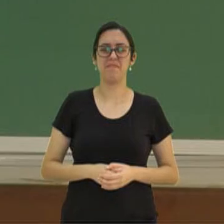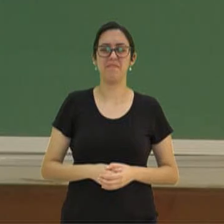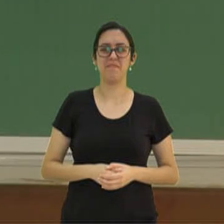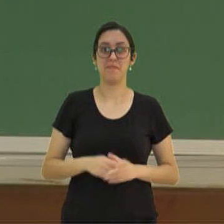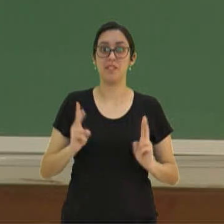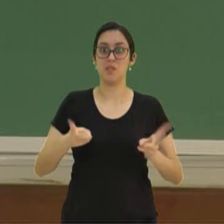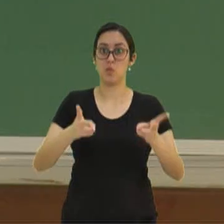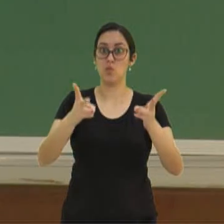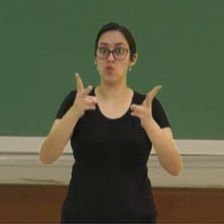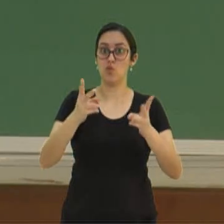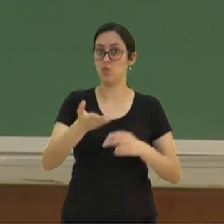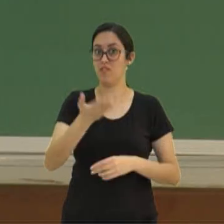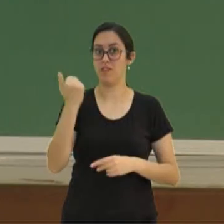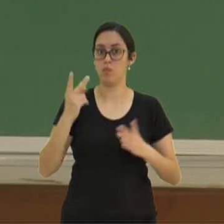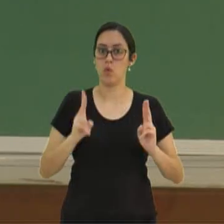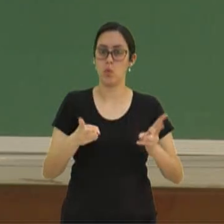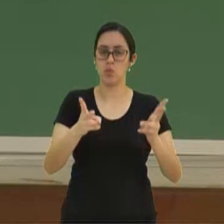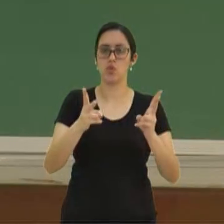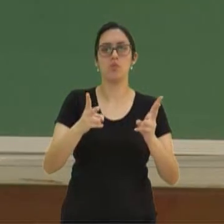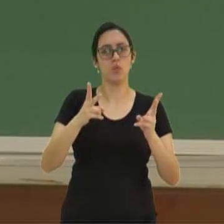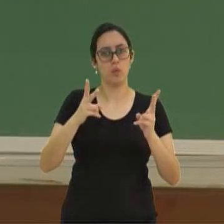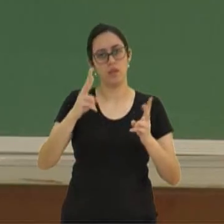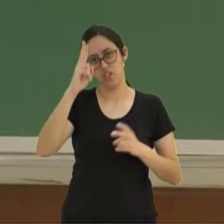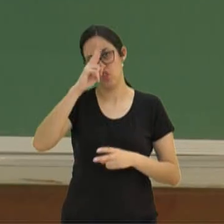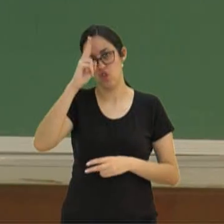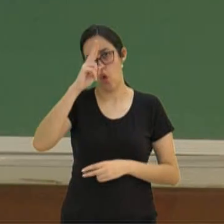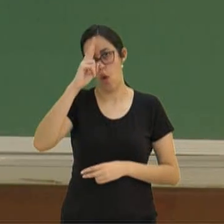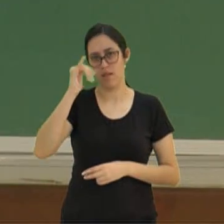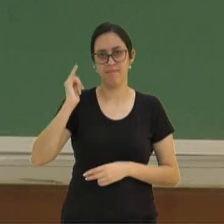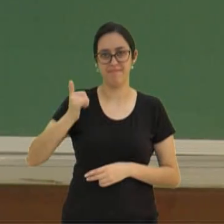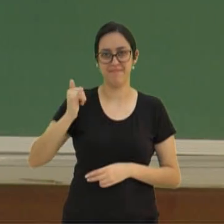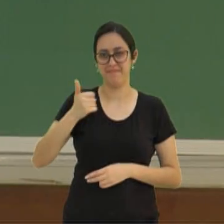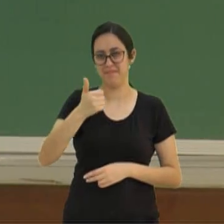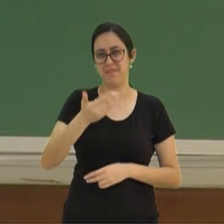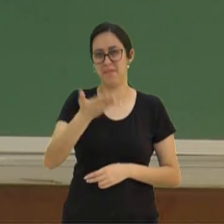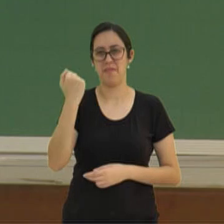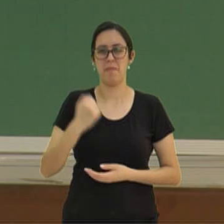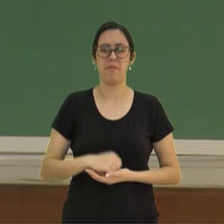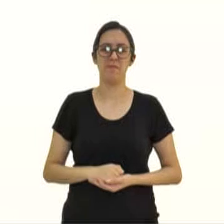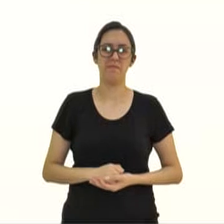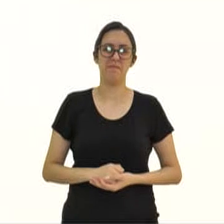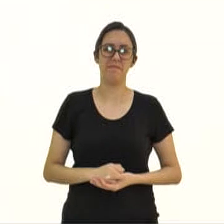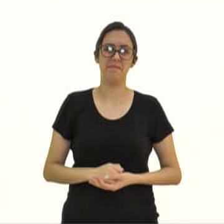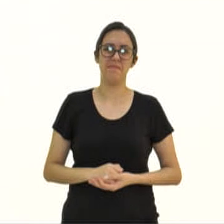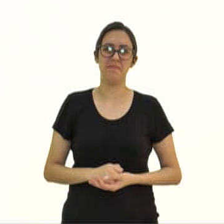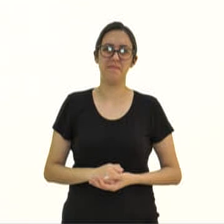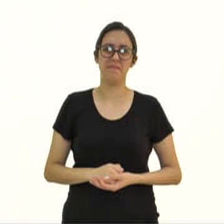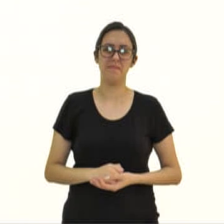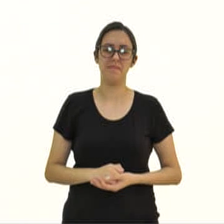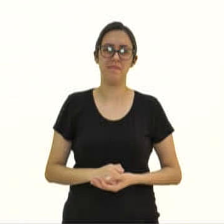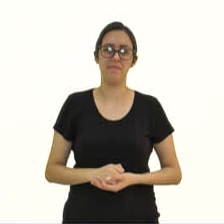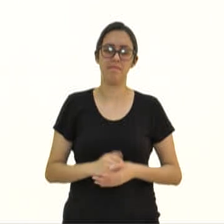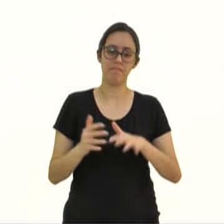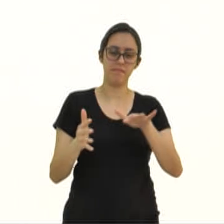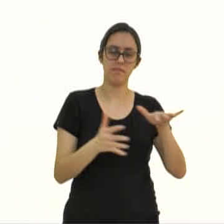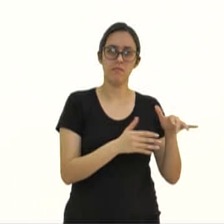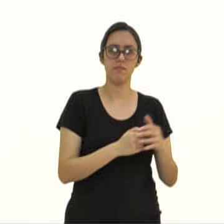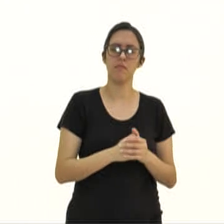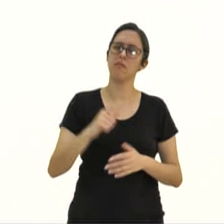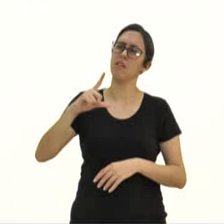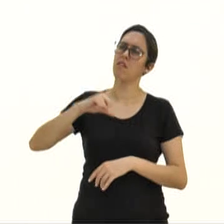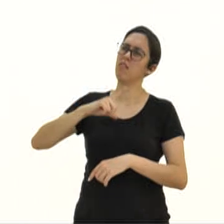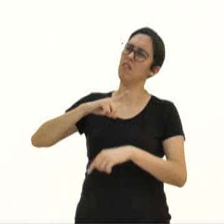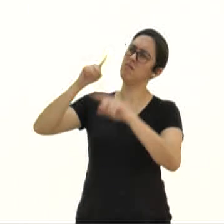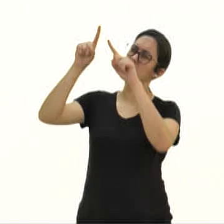Vamos continuar a ler mais um trechinho aqui? Vem comigo. Estes quadros estão ficando